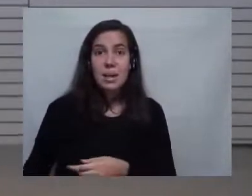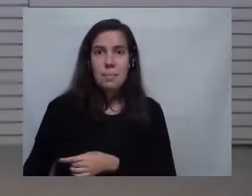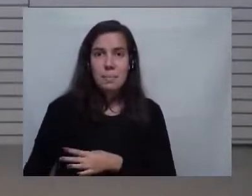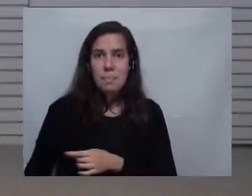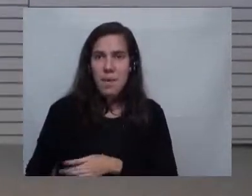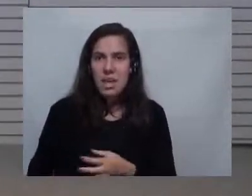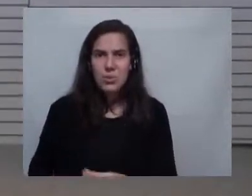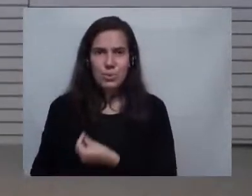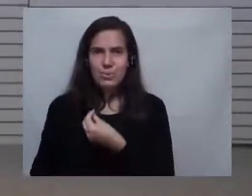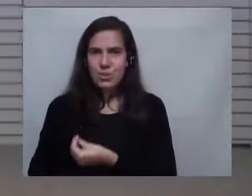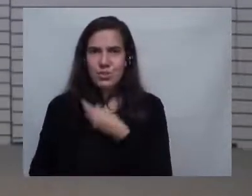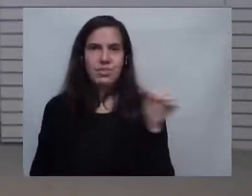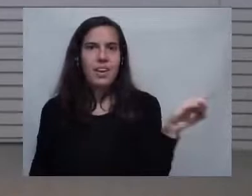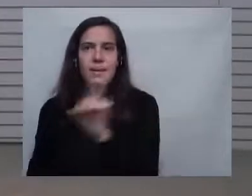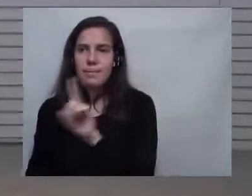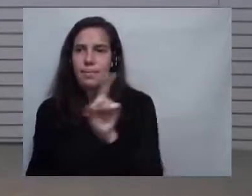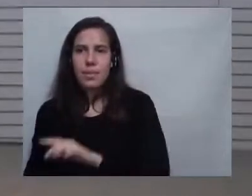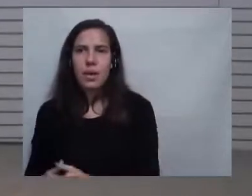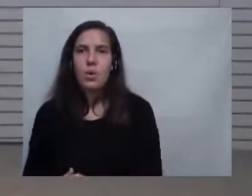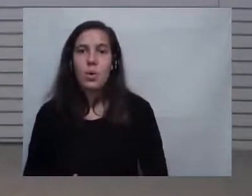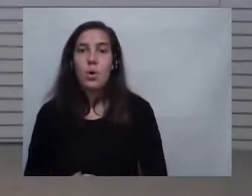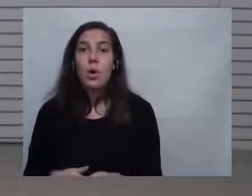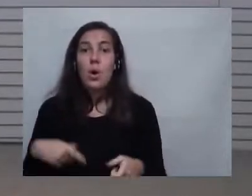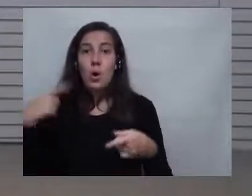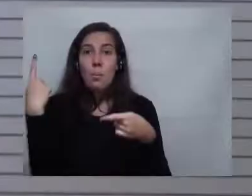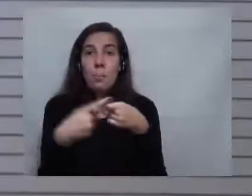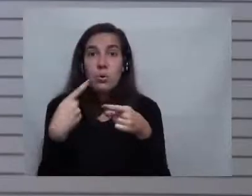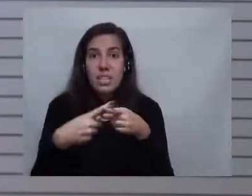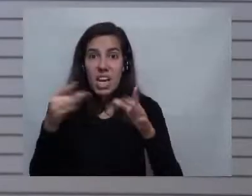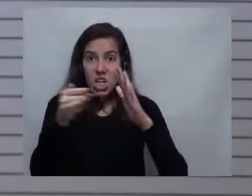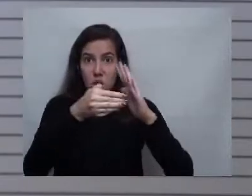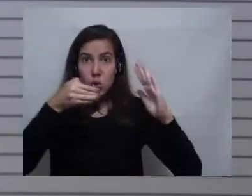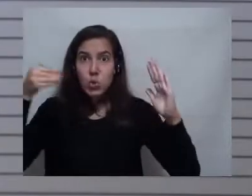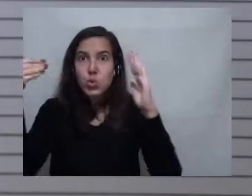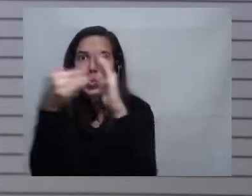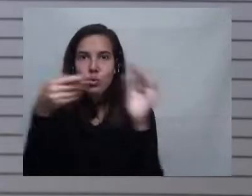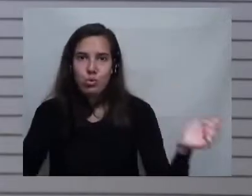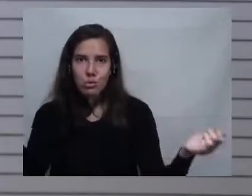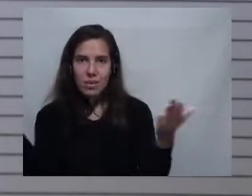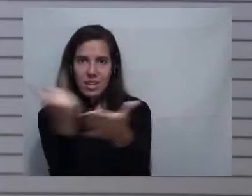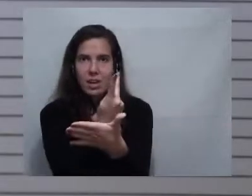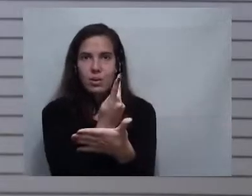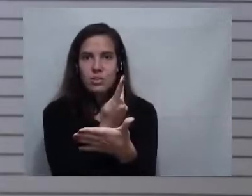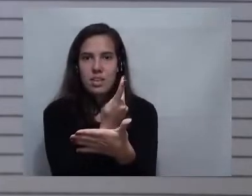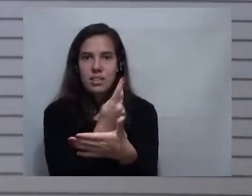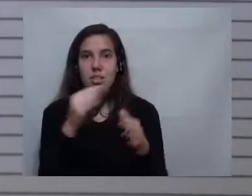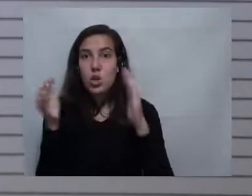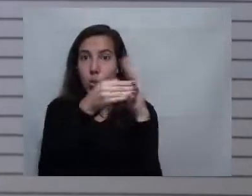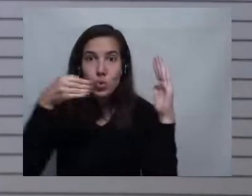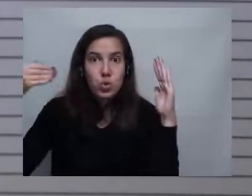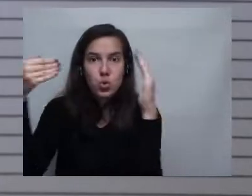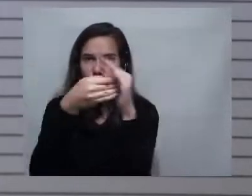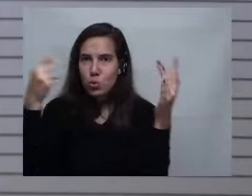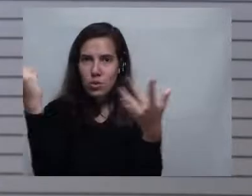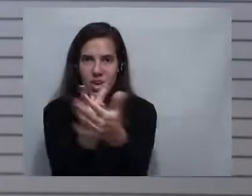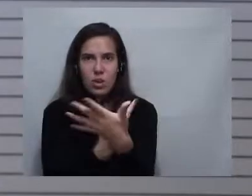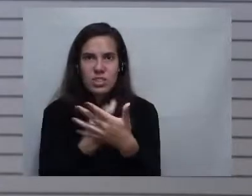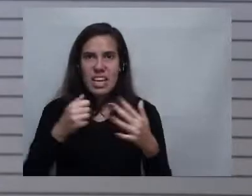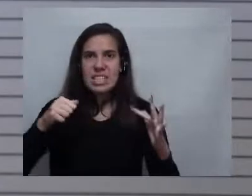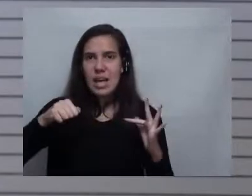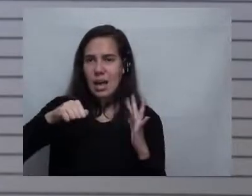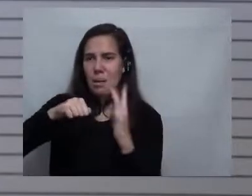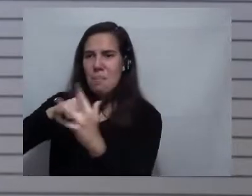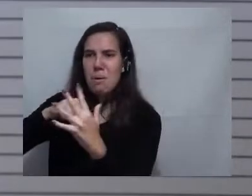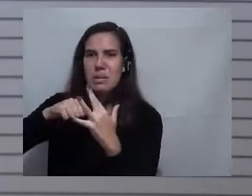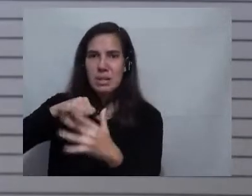sob a égide do medo sabe porque porque tudo que está acontecendo tudo que está acontecendo sobre essas questões essa